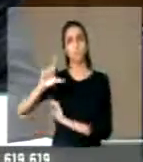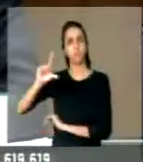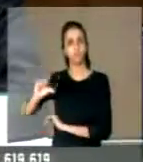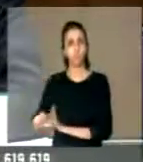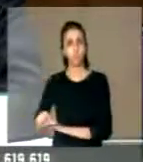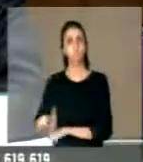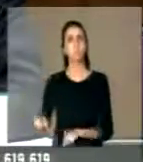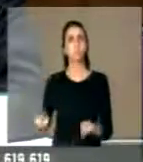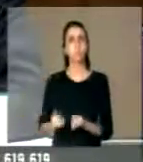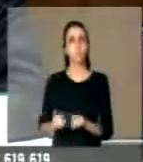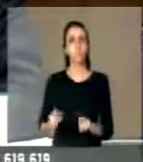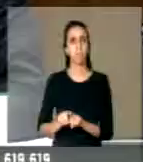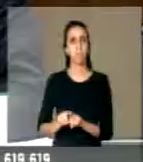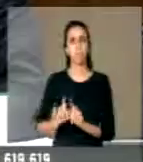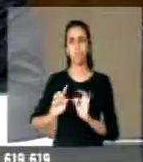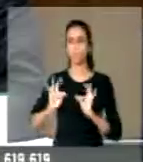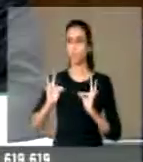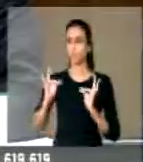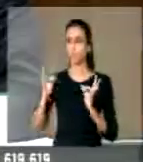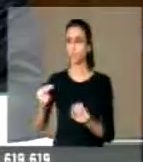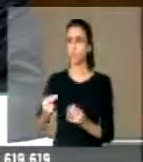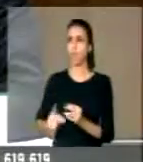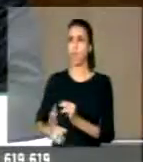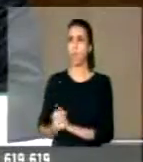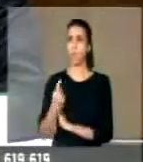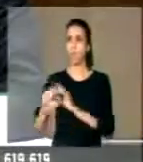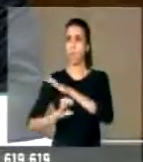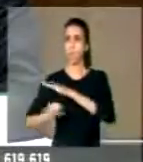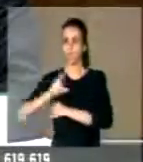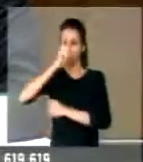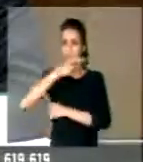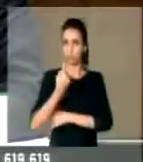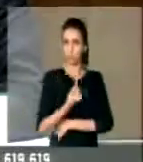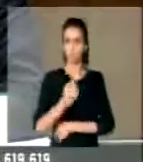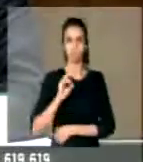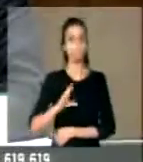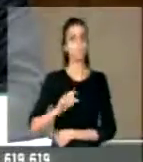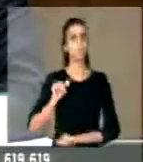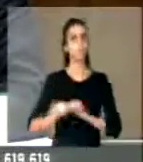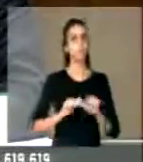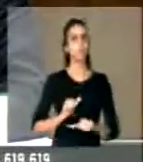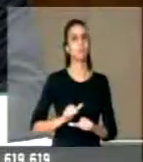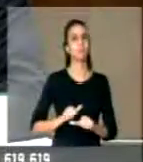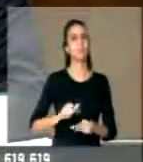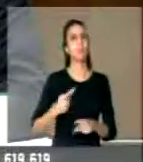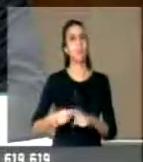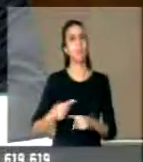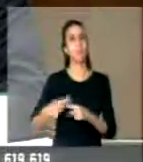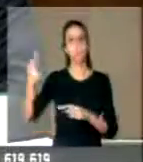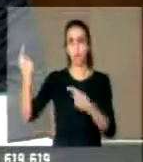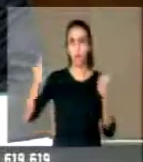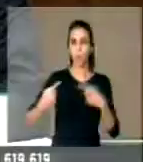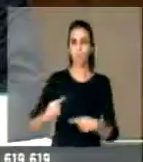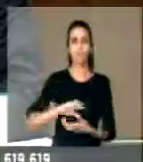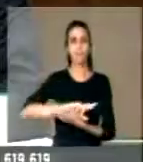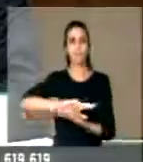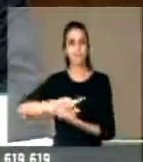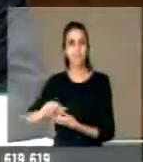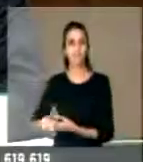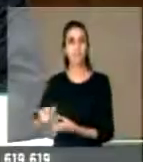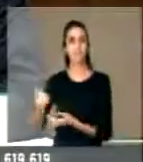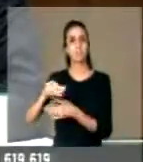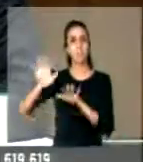o odiento monopólio comercial em vigor, com a consequente diminuição dos preços e beneficiando os mais pobres.